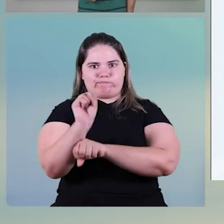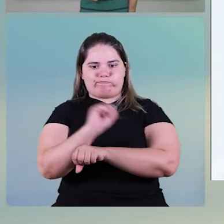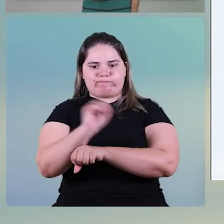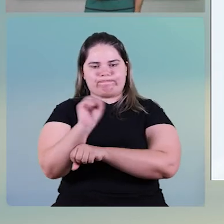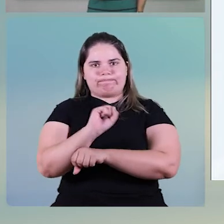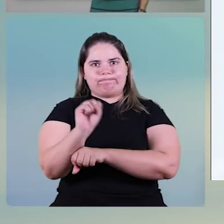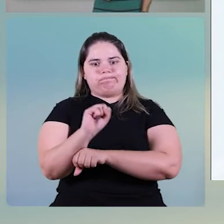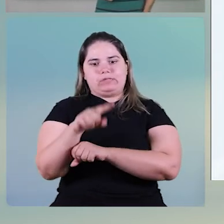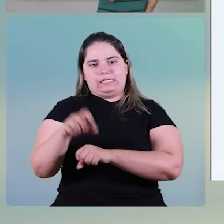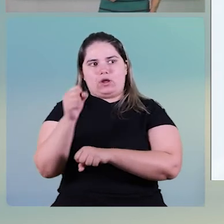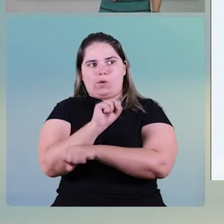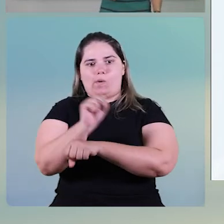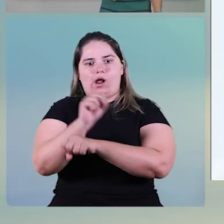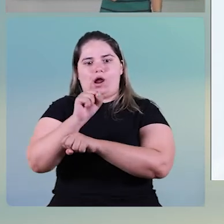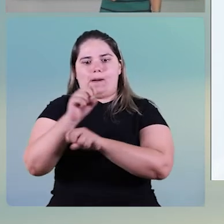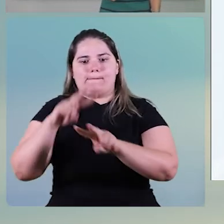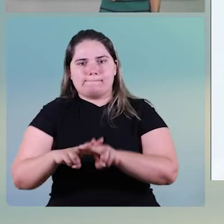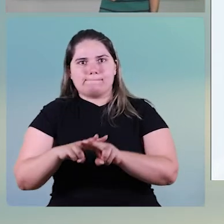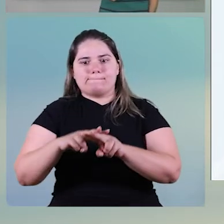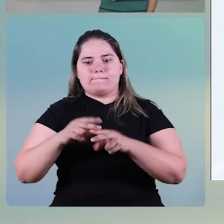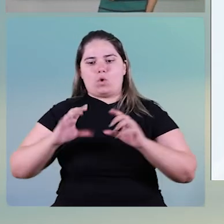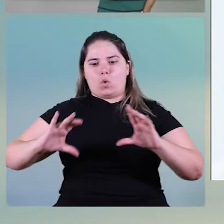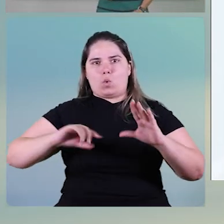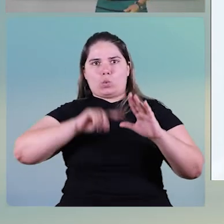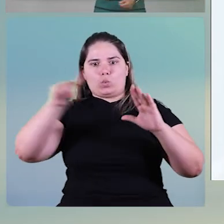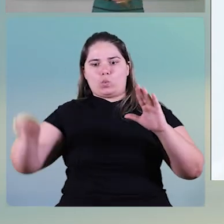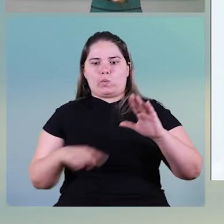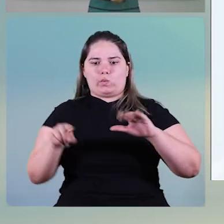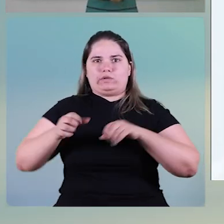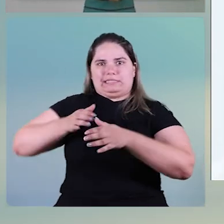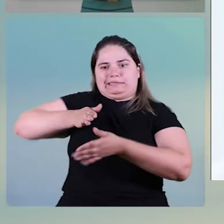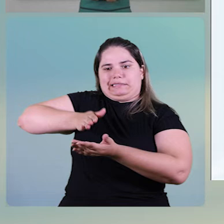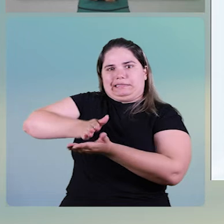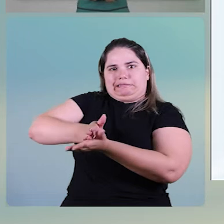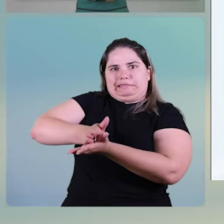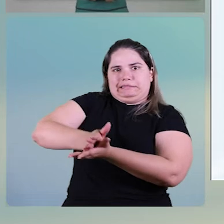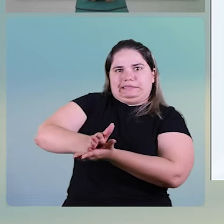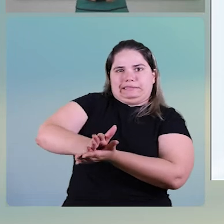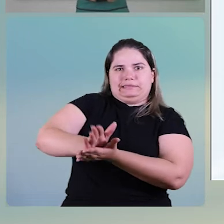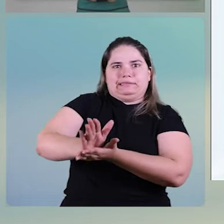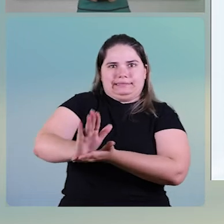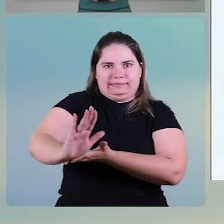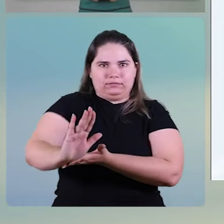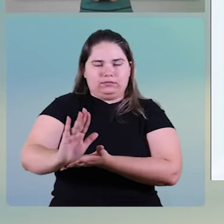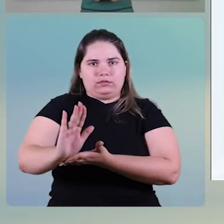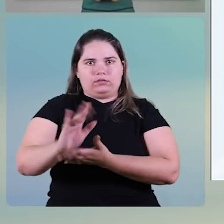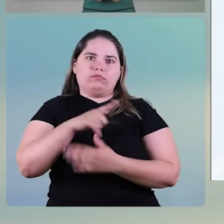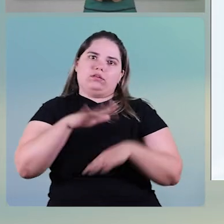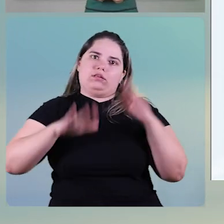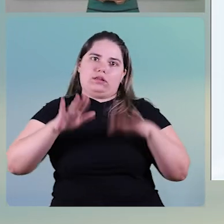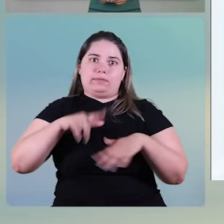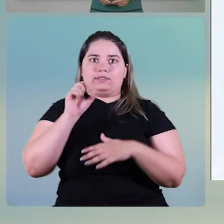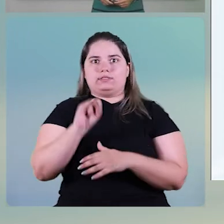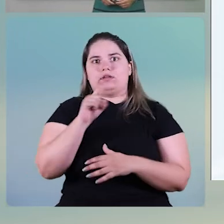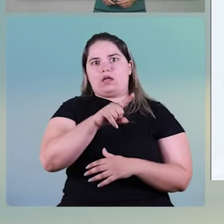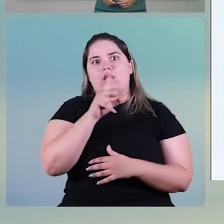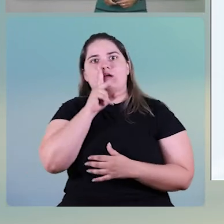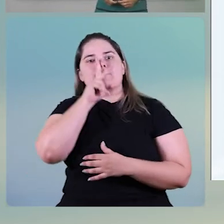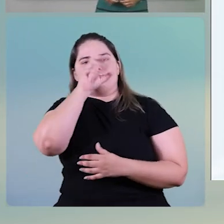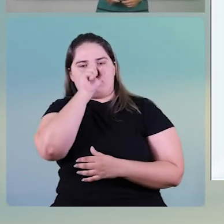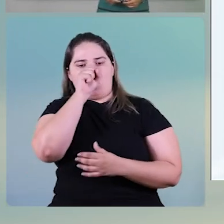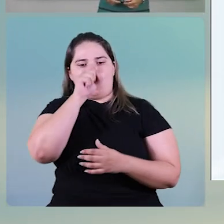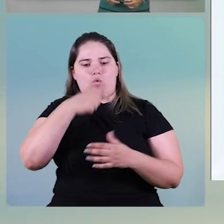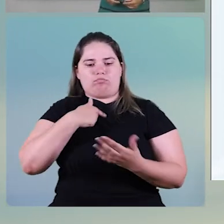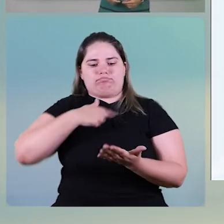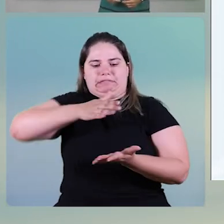os pneus derrapam no solo, caso a força exercida sobre o pedal seja muito intensa.